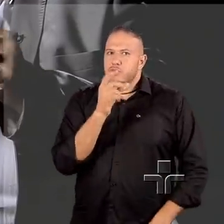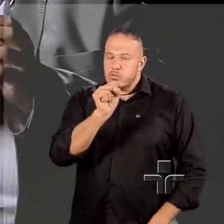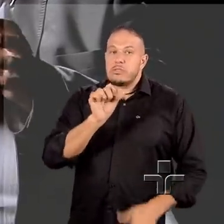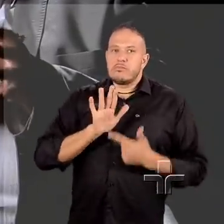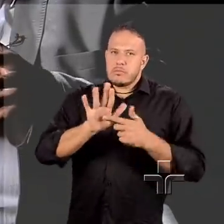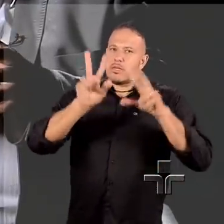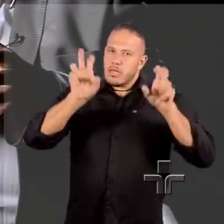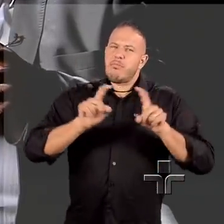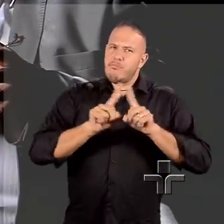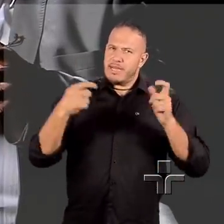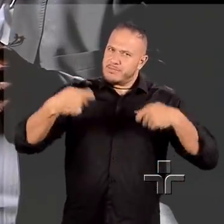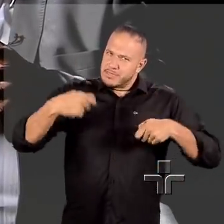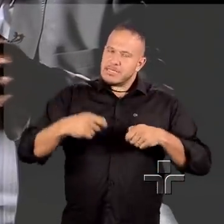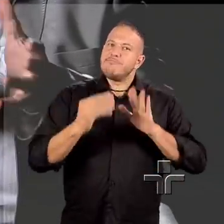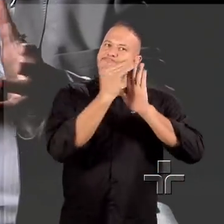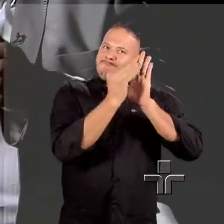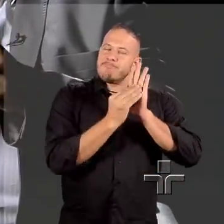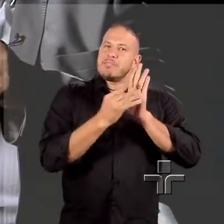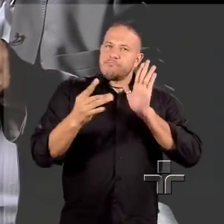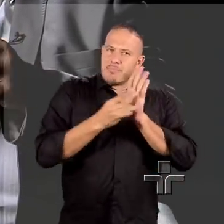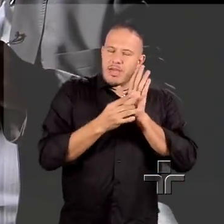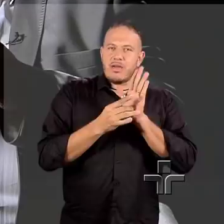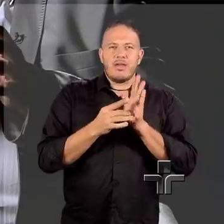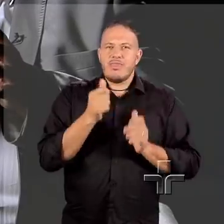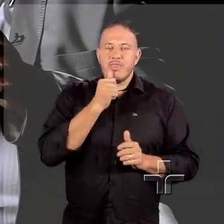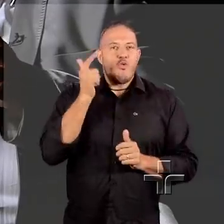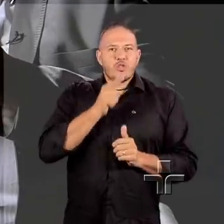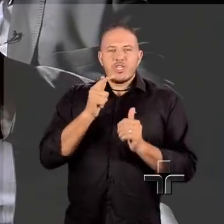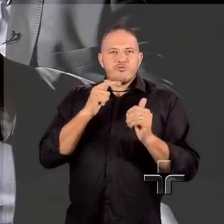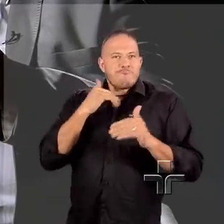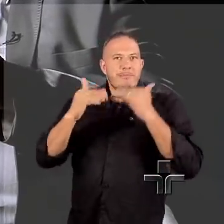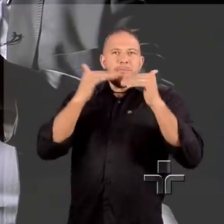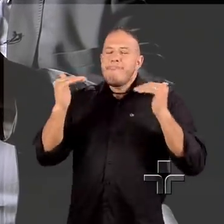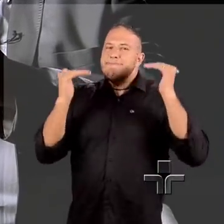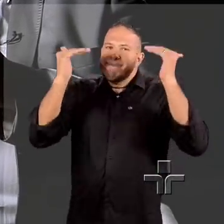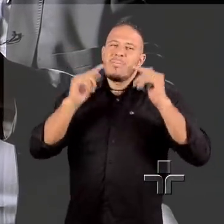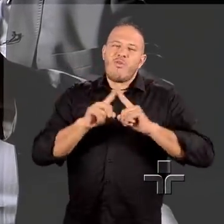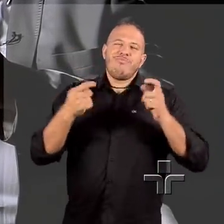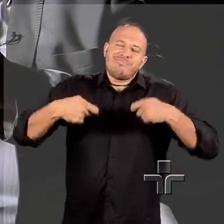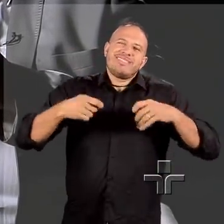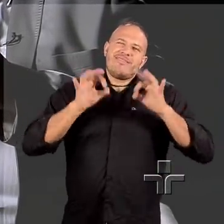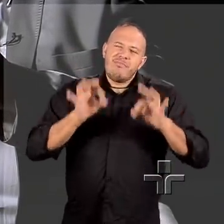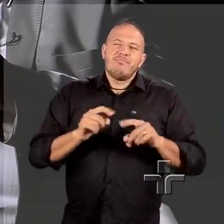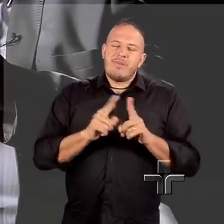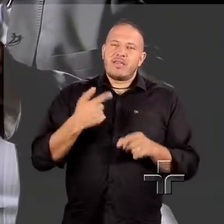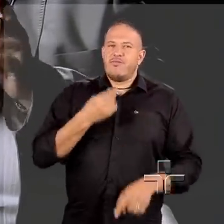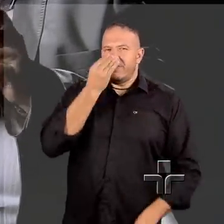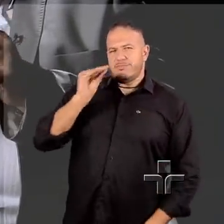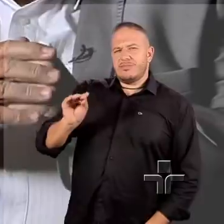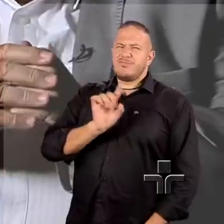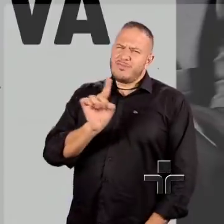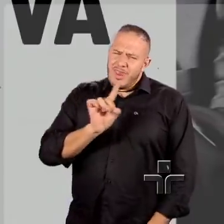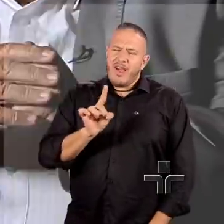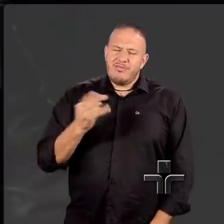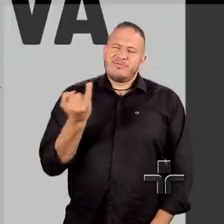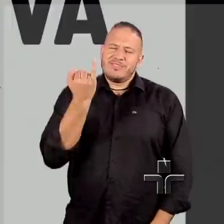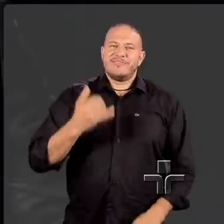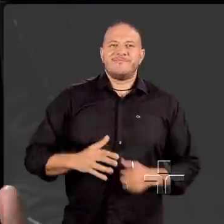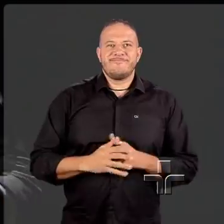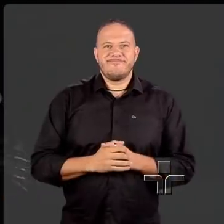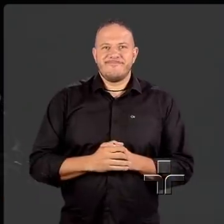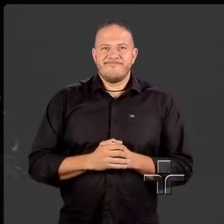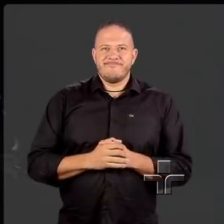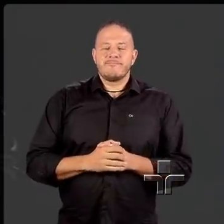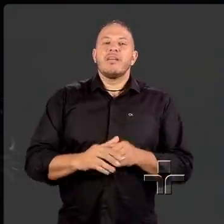é necessário implantá-los. Não exuberou como deveria, mas também, né, não foi deixado de lado. Vale muito.